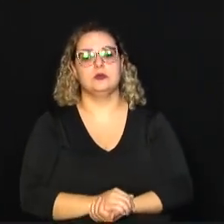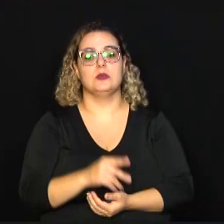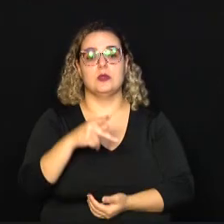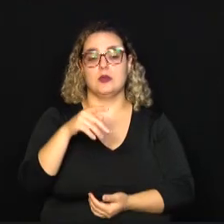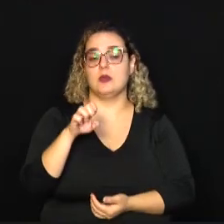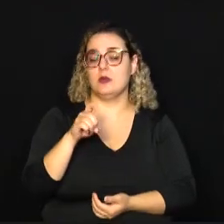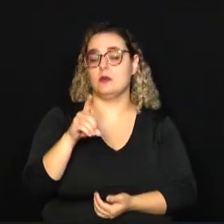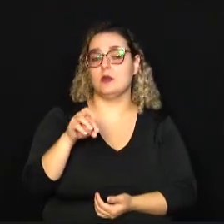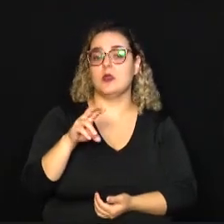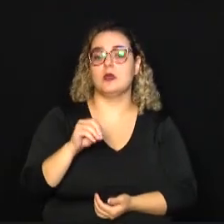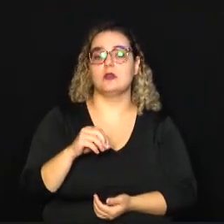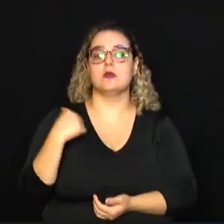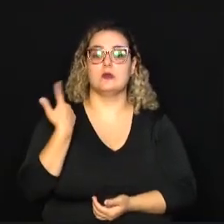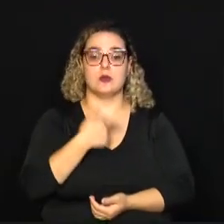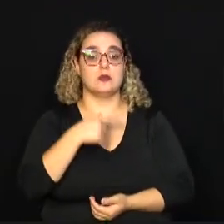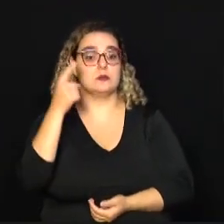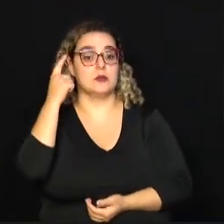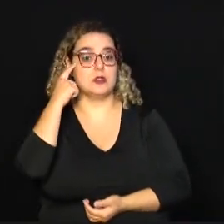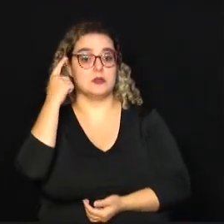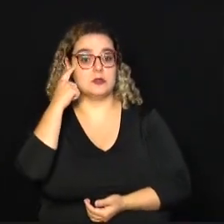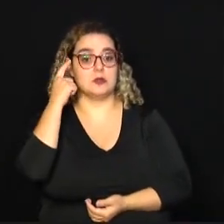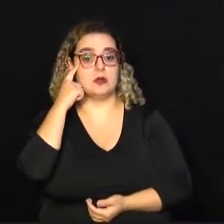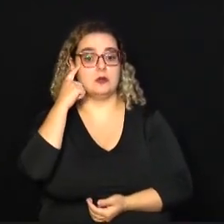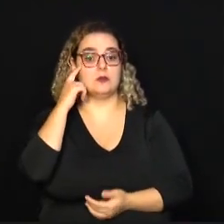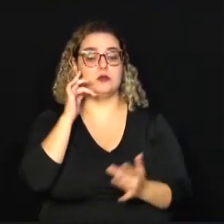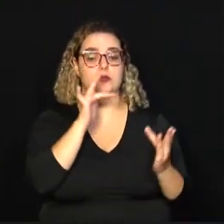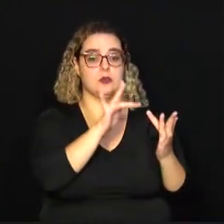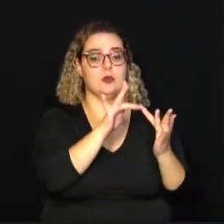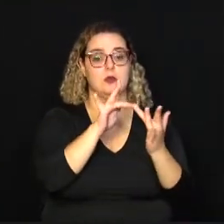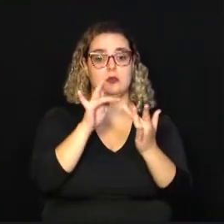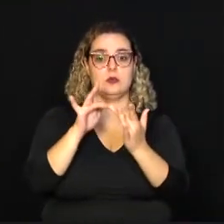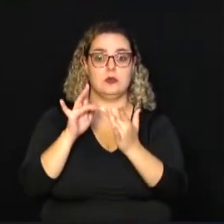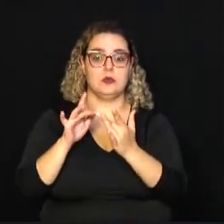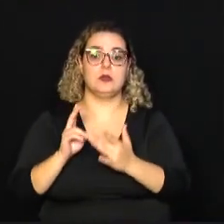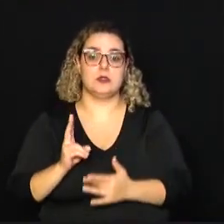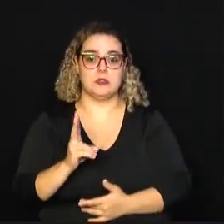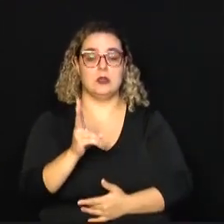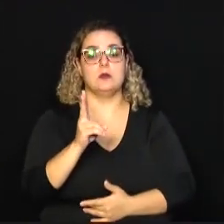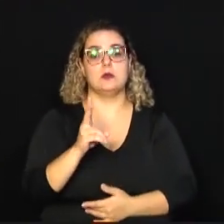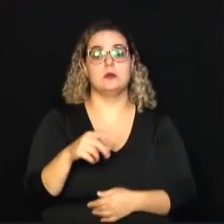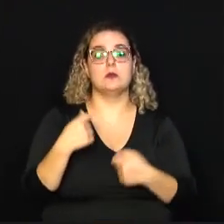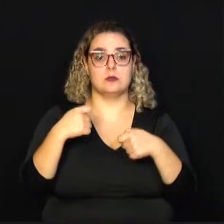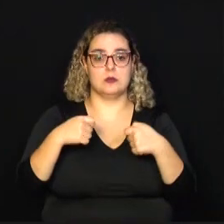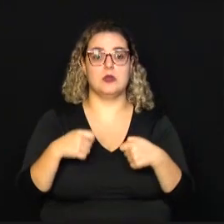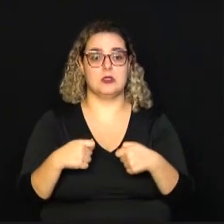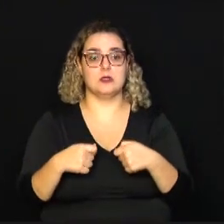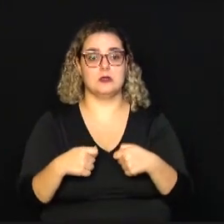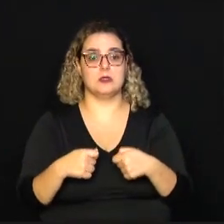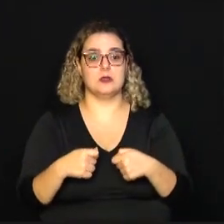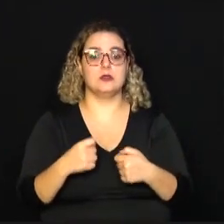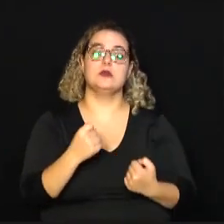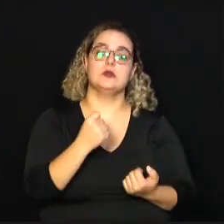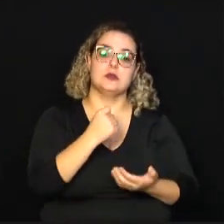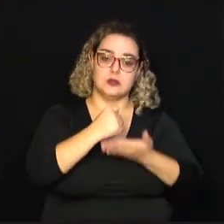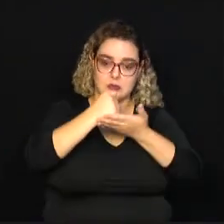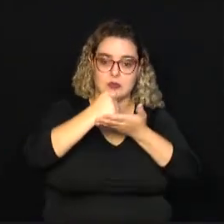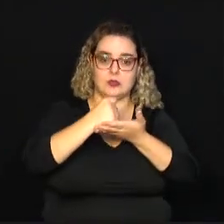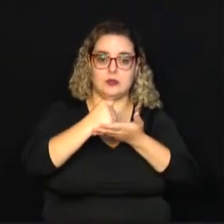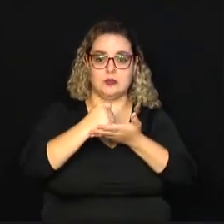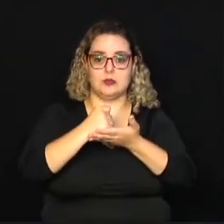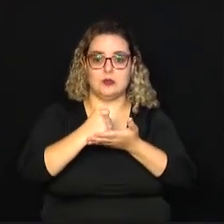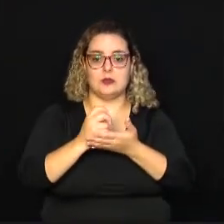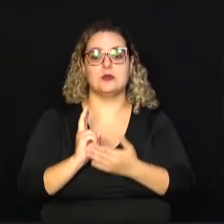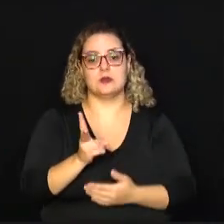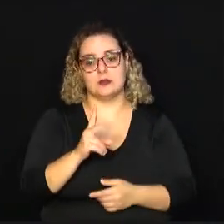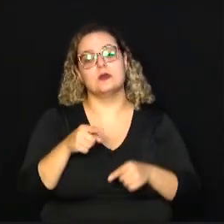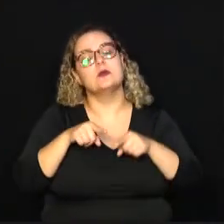gente pensa nisso, a gente mantendo aí contato, né, sempre que a gente precisar de algum socorro aí nesse tema, a gente conta com você,